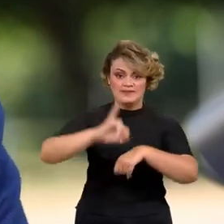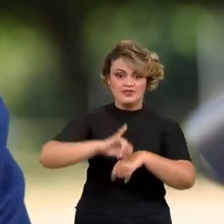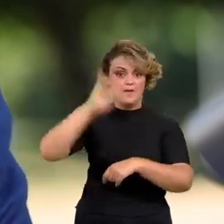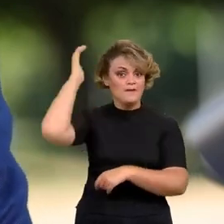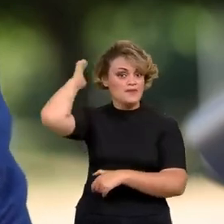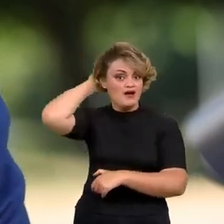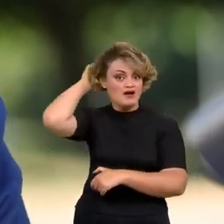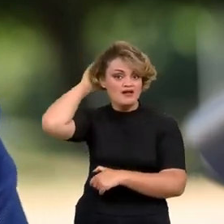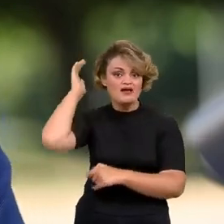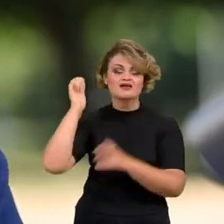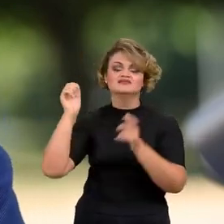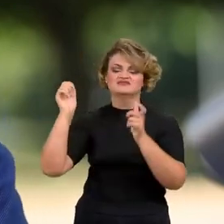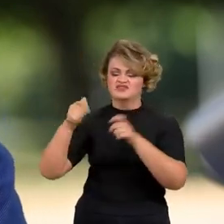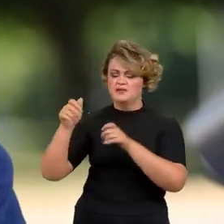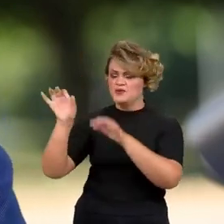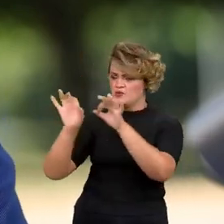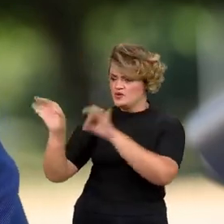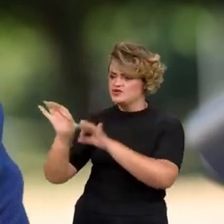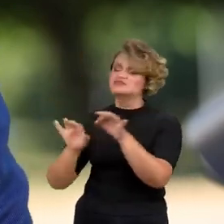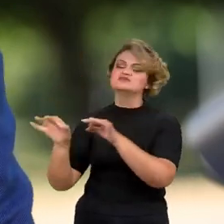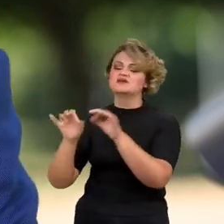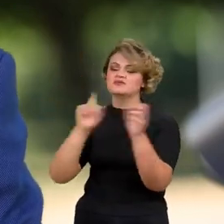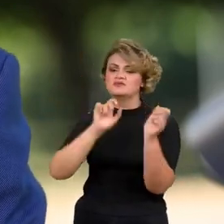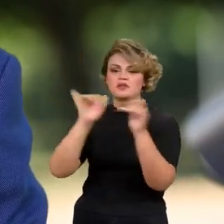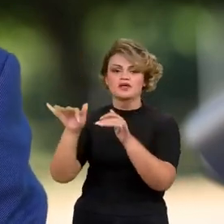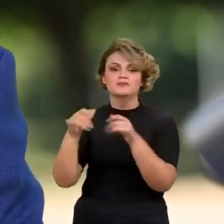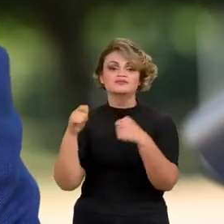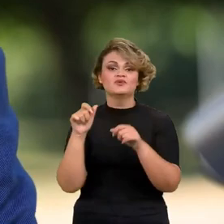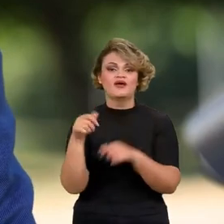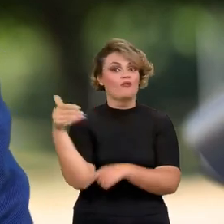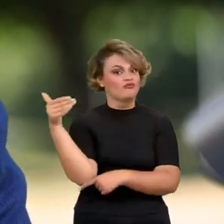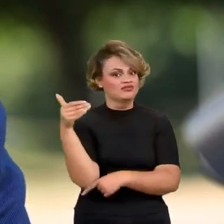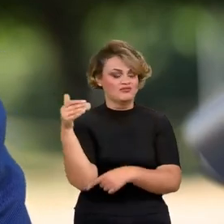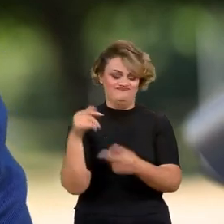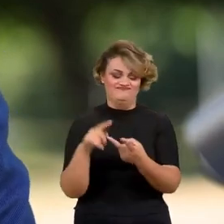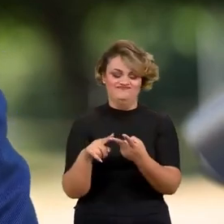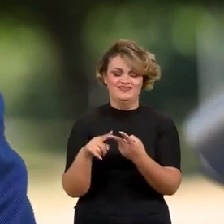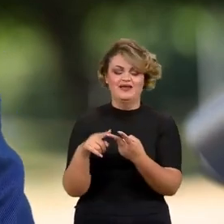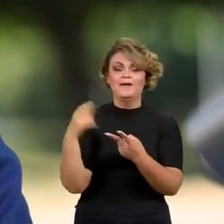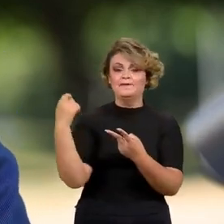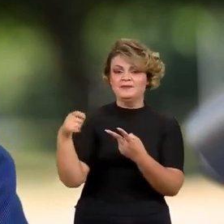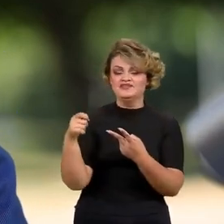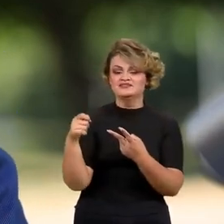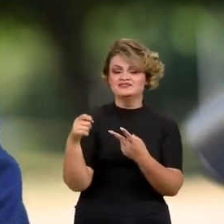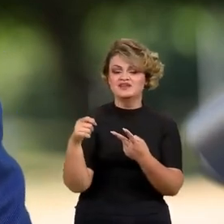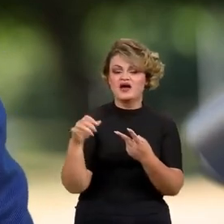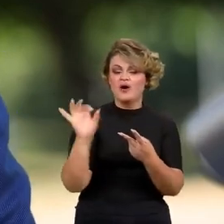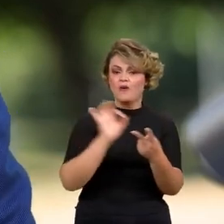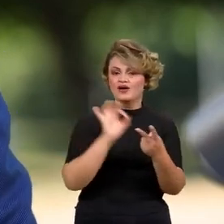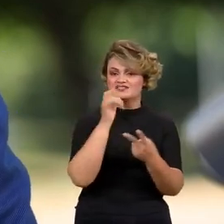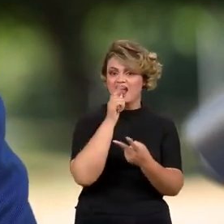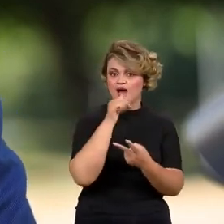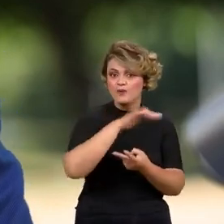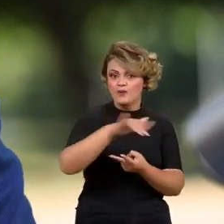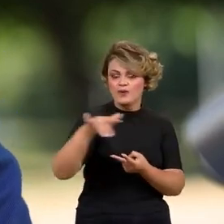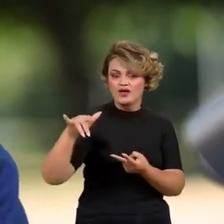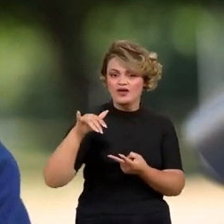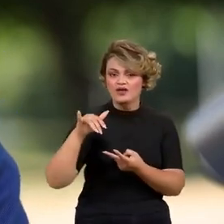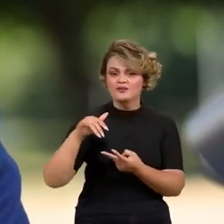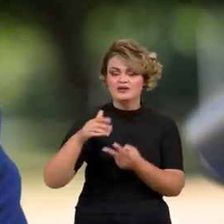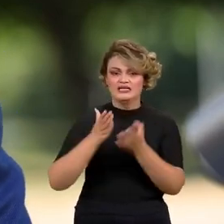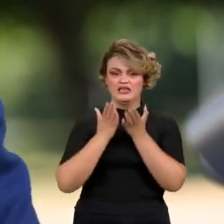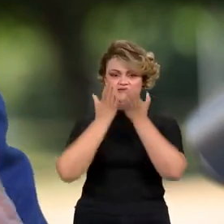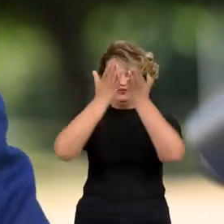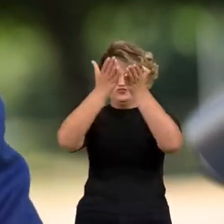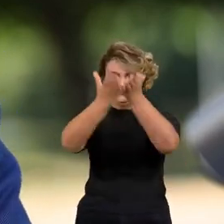a Copa é preciso ter uma rede hoteleira é preciso a gente vai fazer uma drenagem no Rio para que navio sabe esse